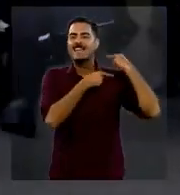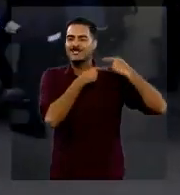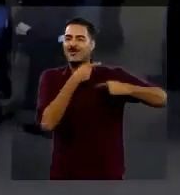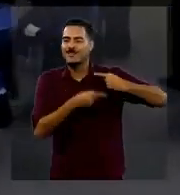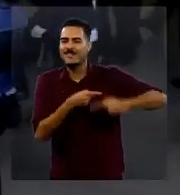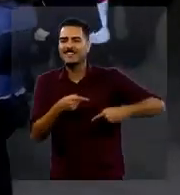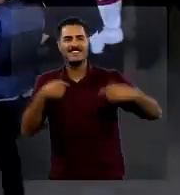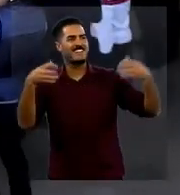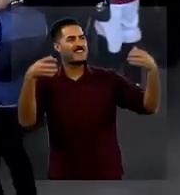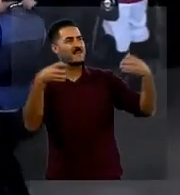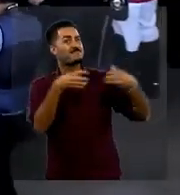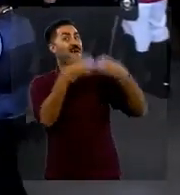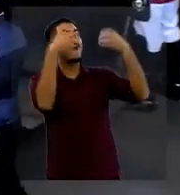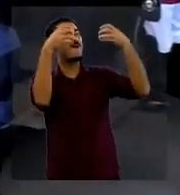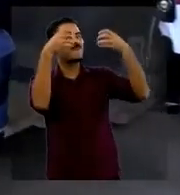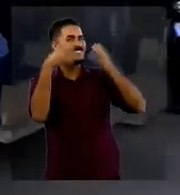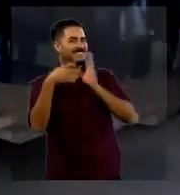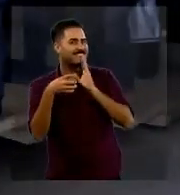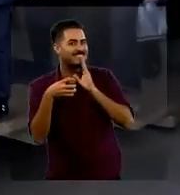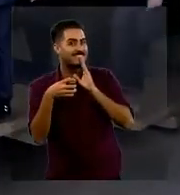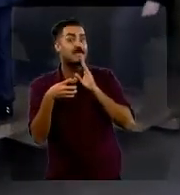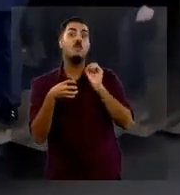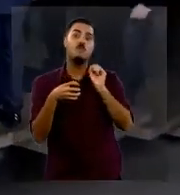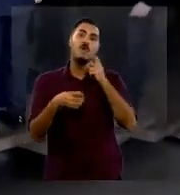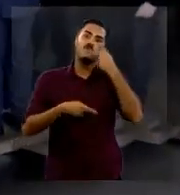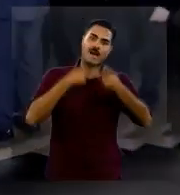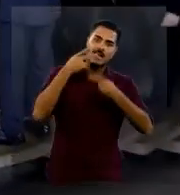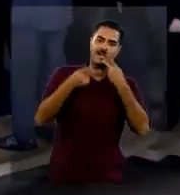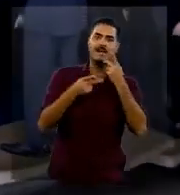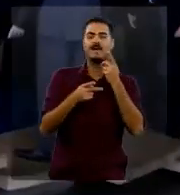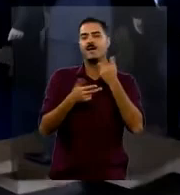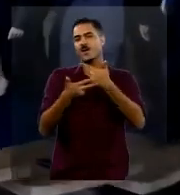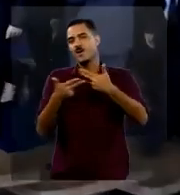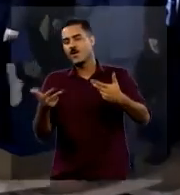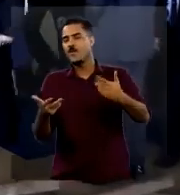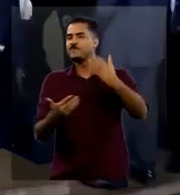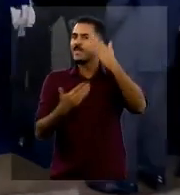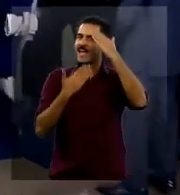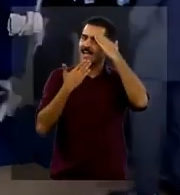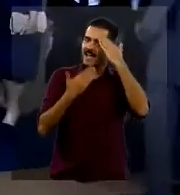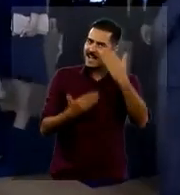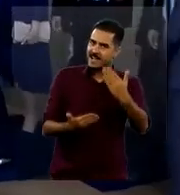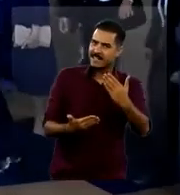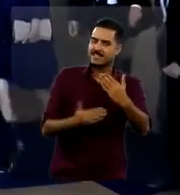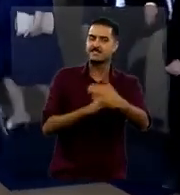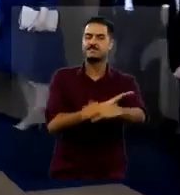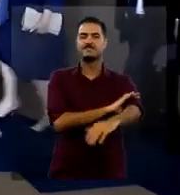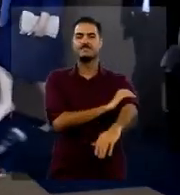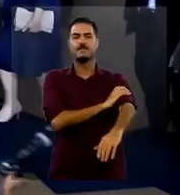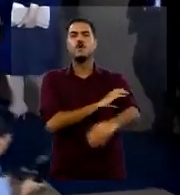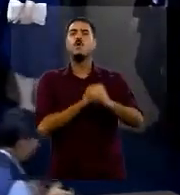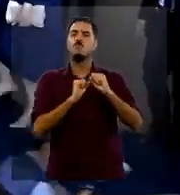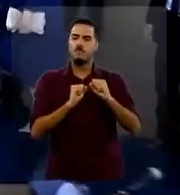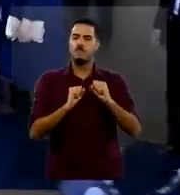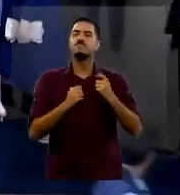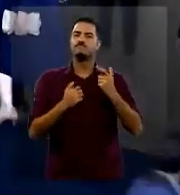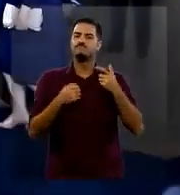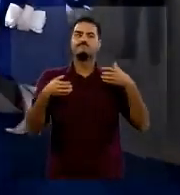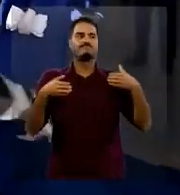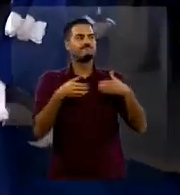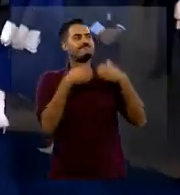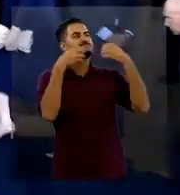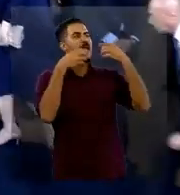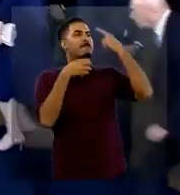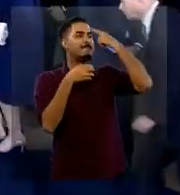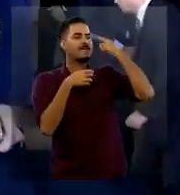E onde pode ocorrer aí algumas palavras em agradecimento, né, um brinde a essa nova etapa, essa